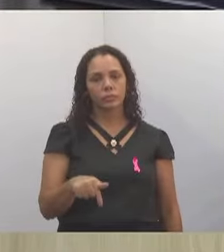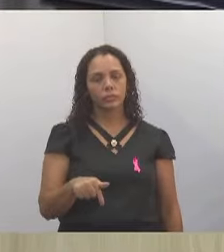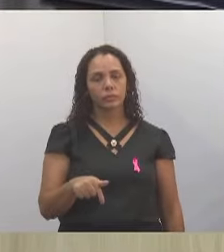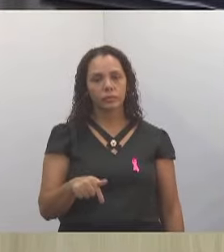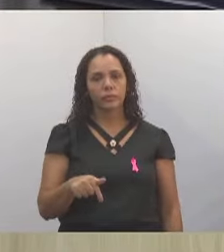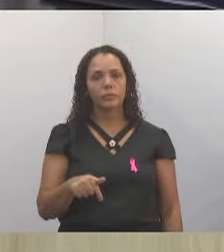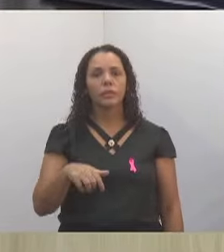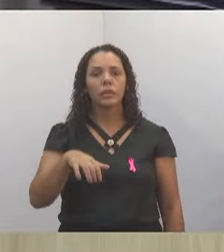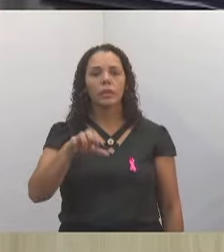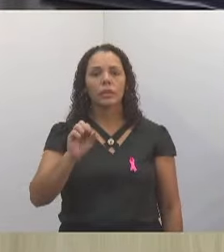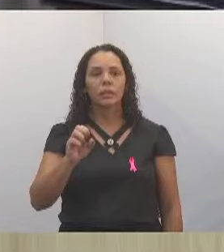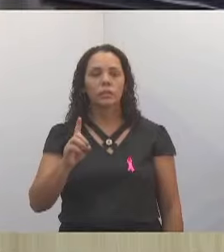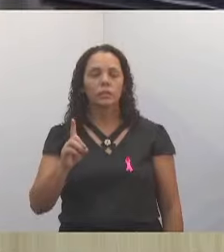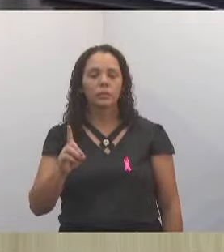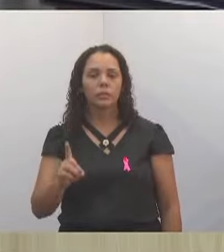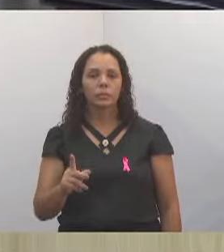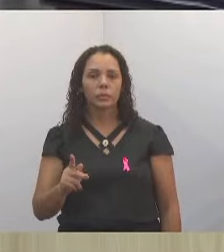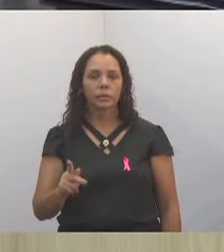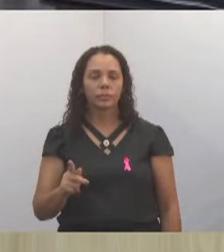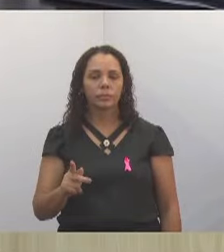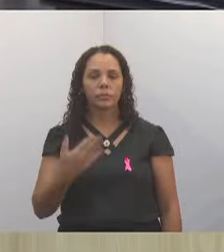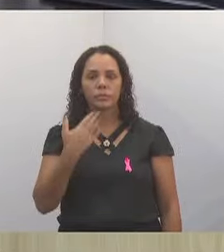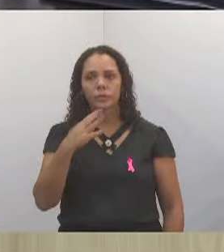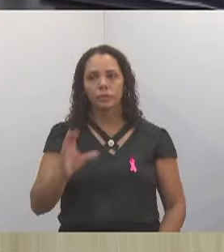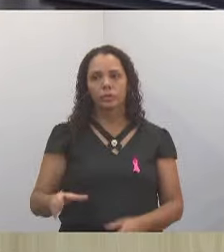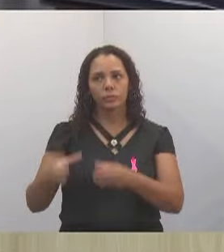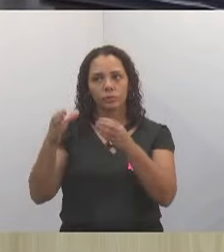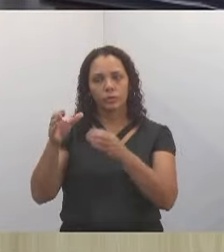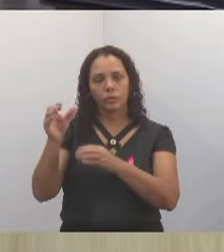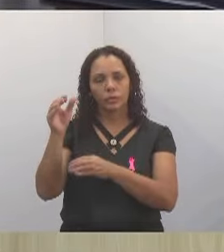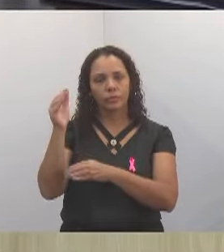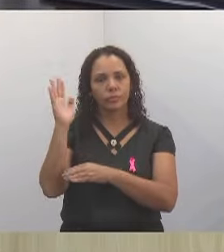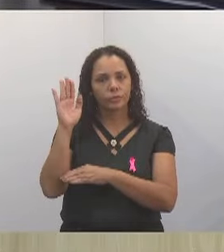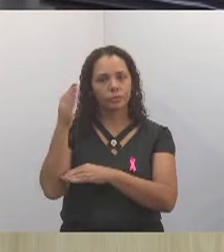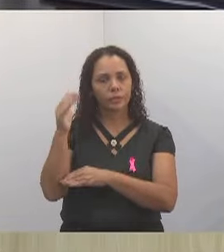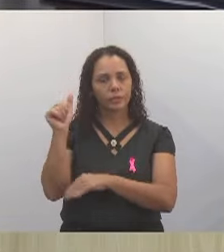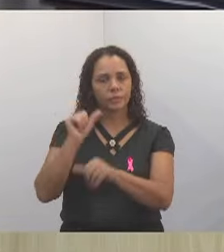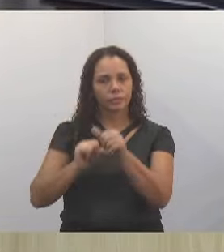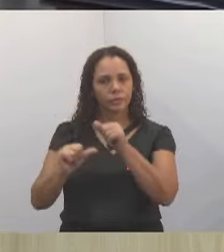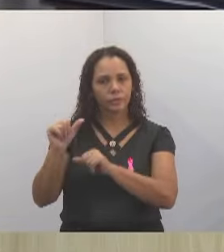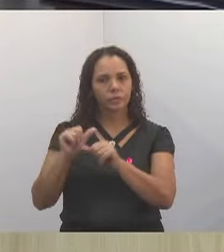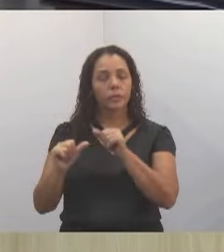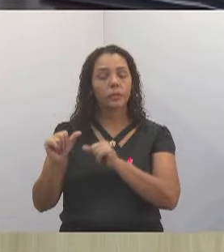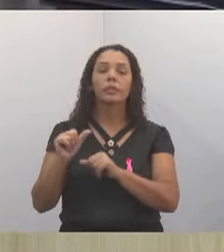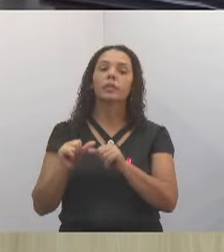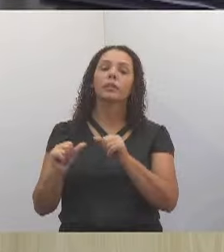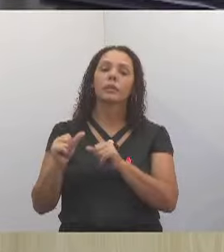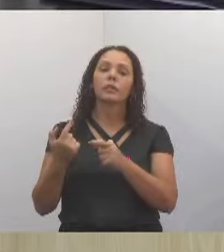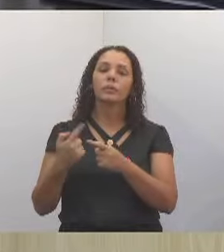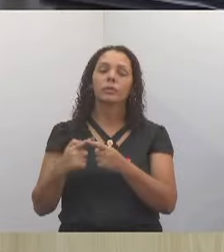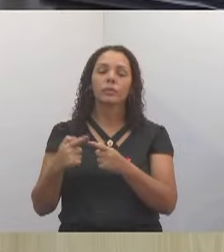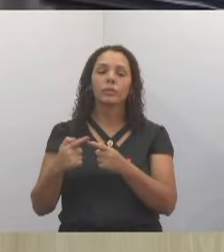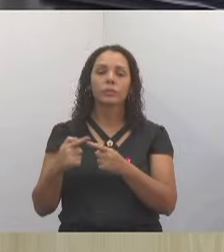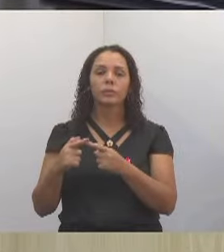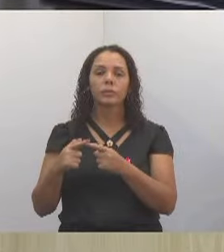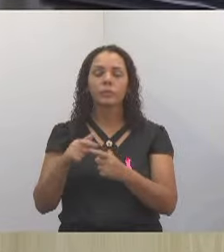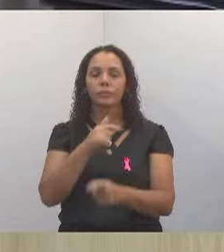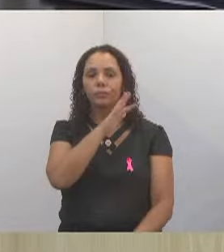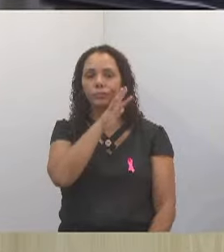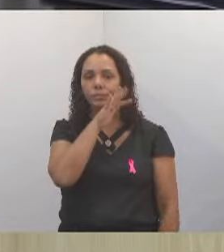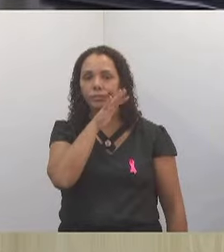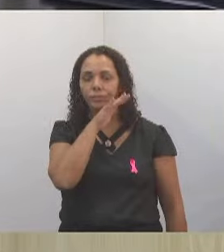A EDP solicitando troca de posse de madeira que se encontra em estado de avançado de